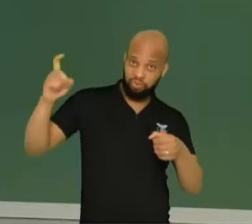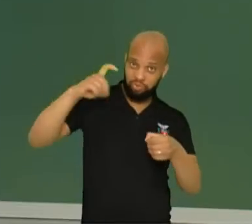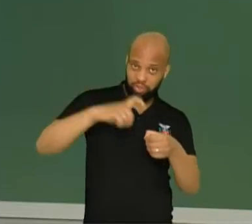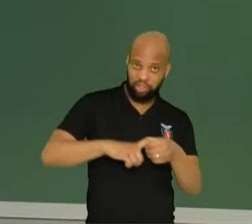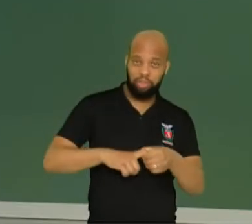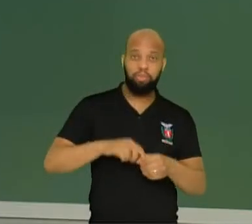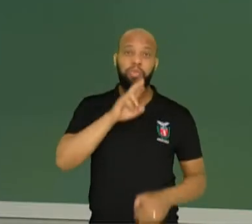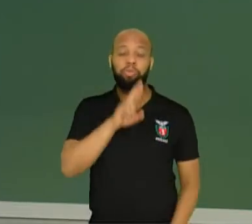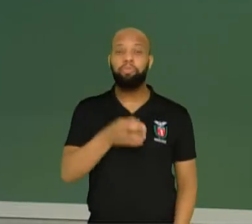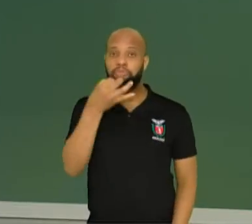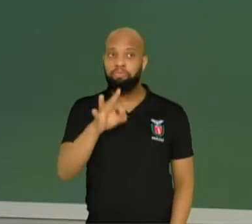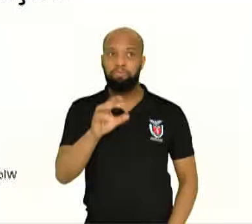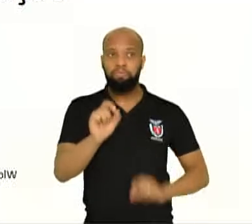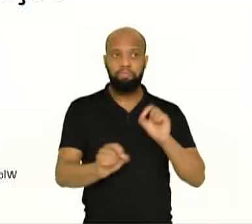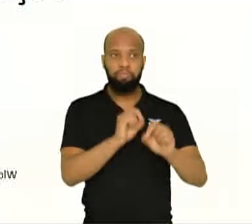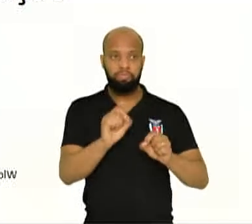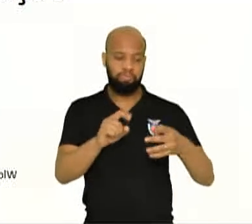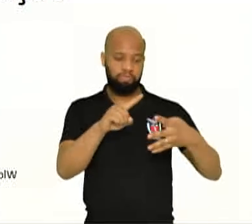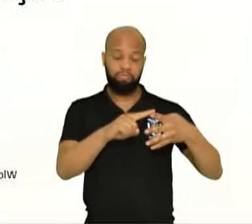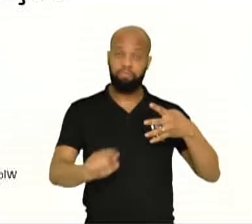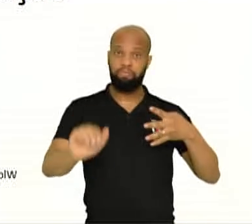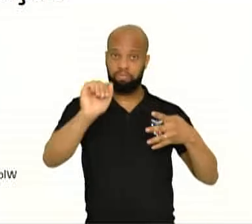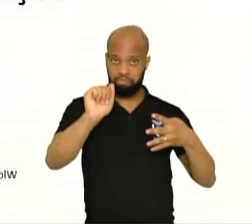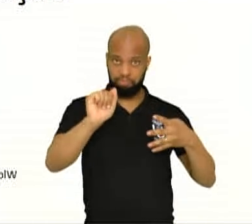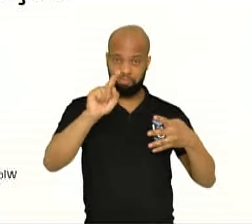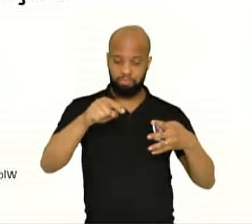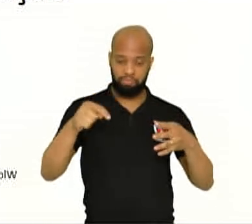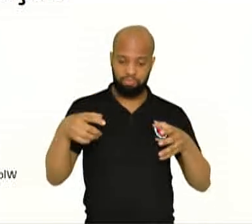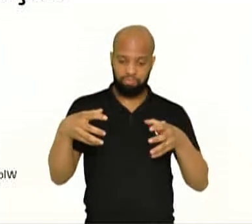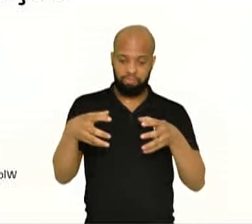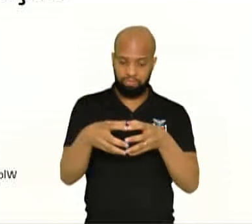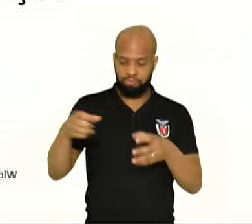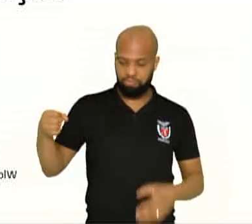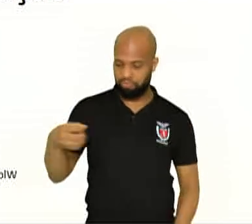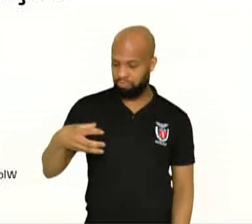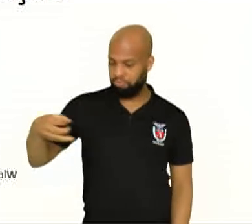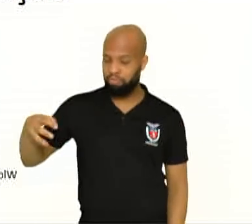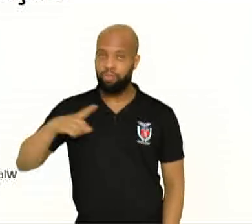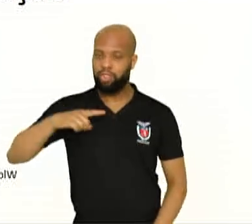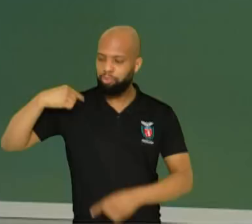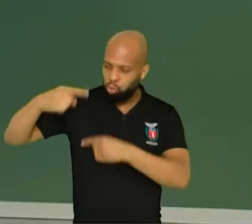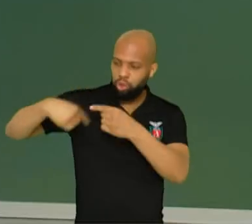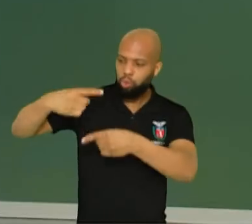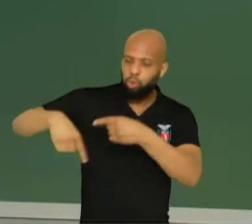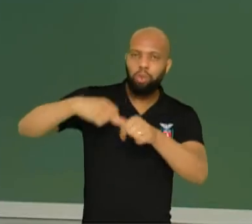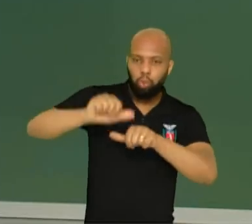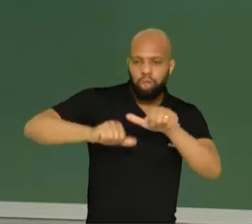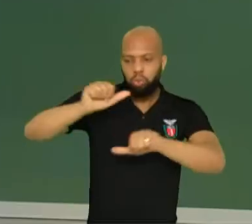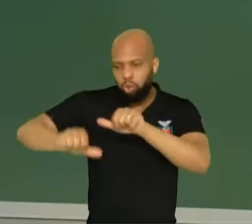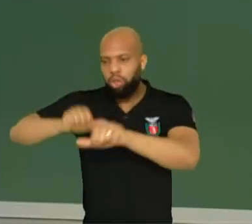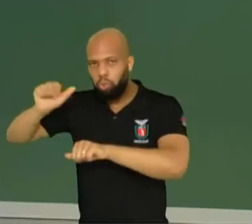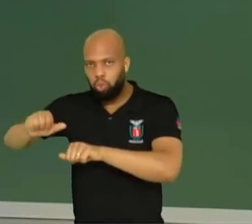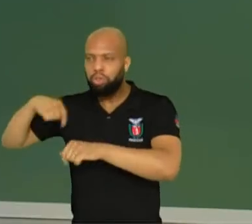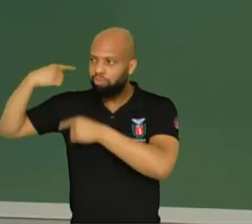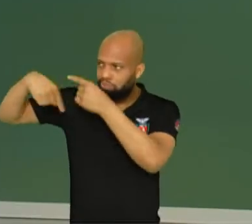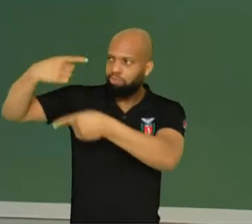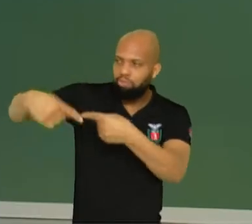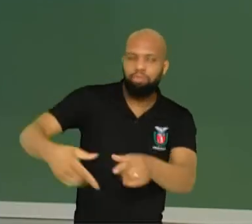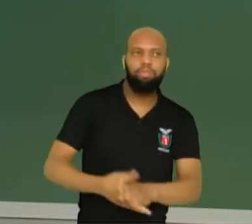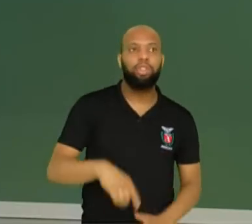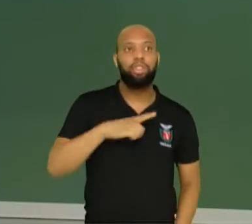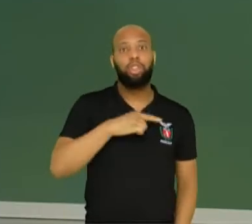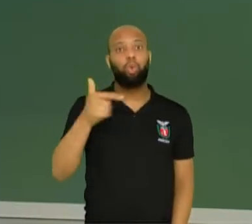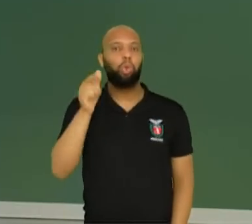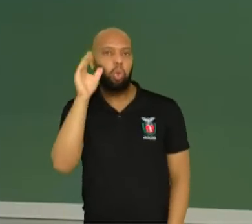Voltamos e a resposta certa aqui era a letra A. É um quinidário que tem alternância de gerações. Falando sobre isso, eu trouxe mais